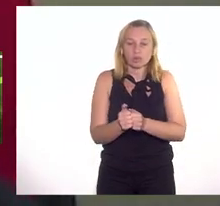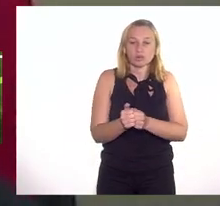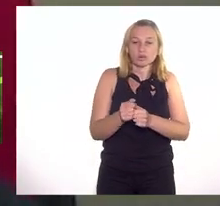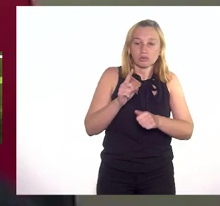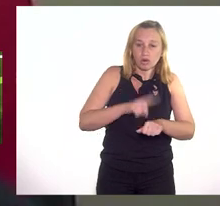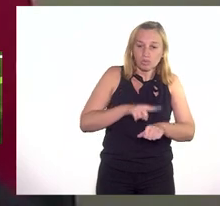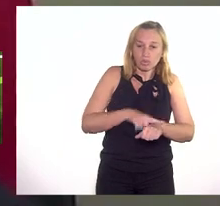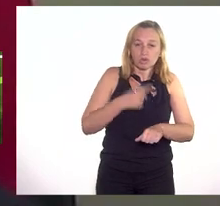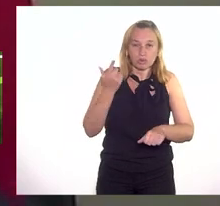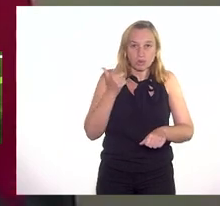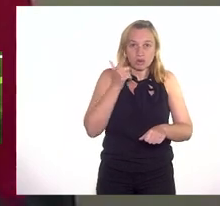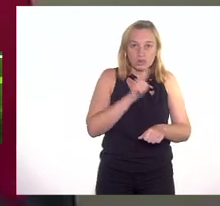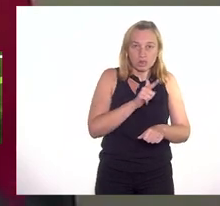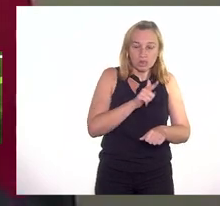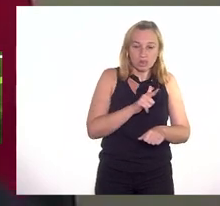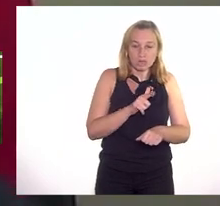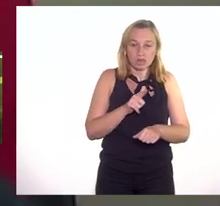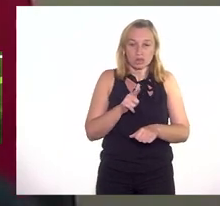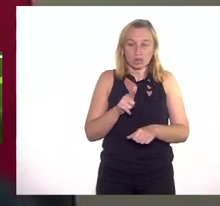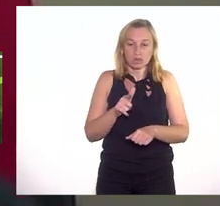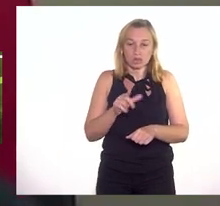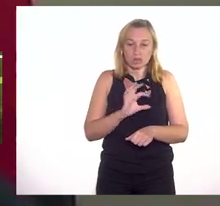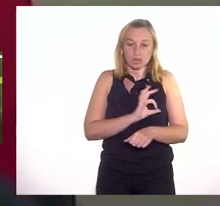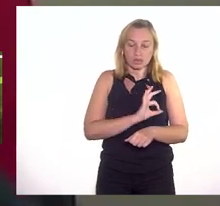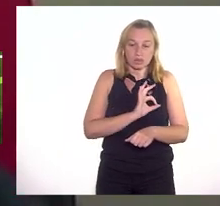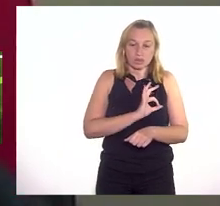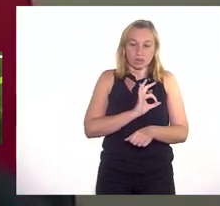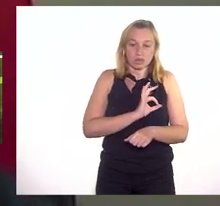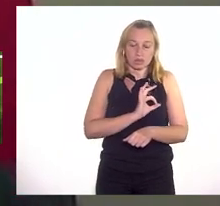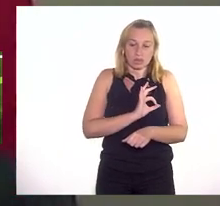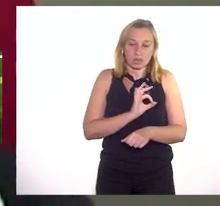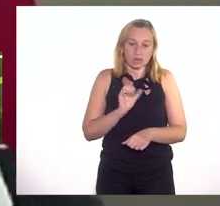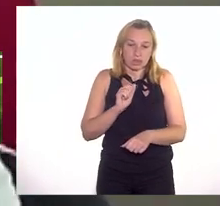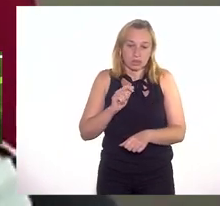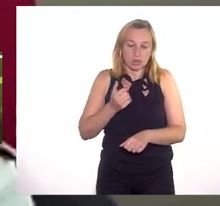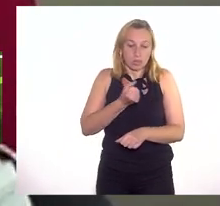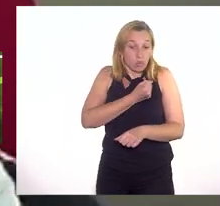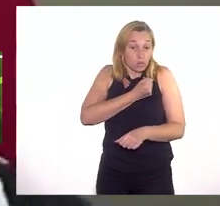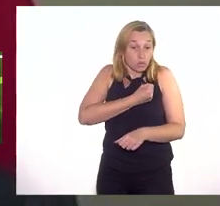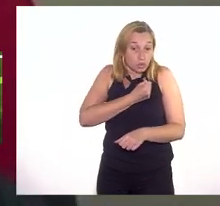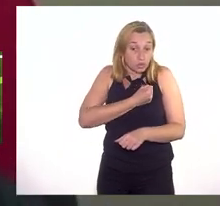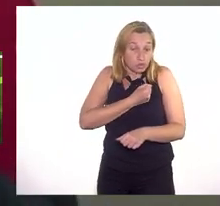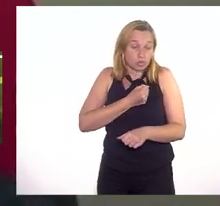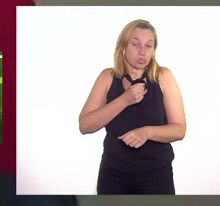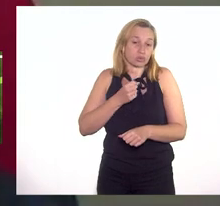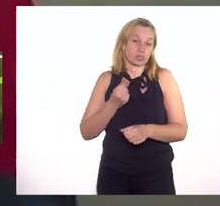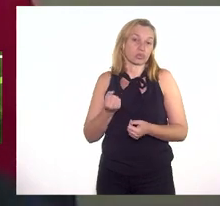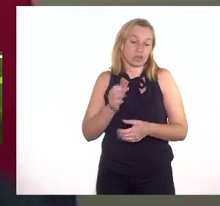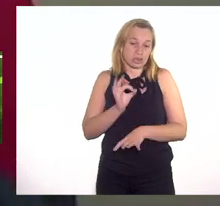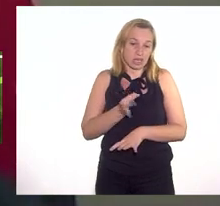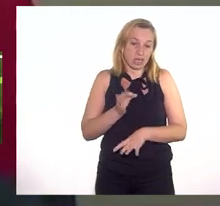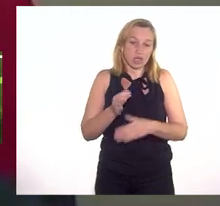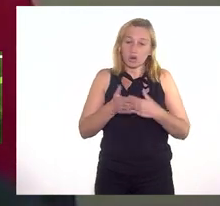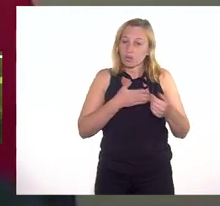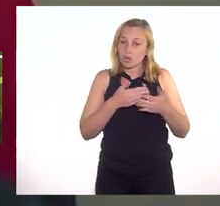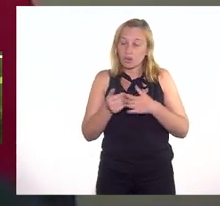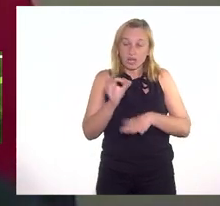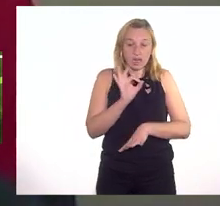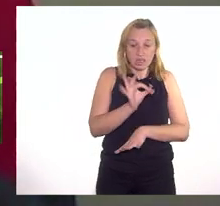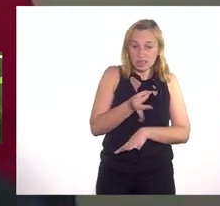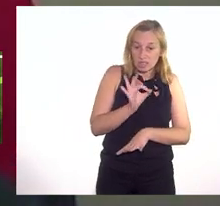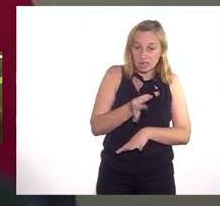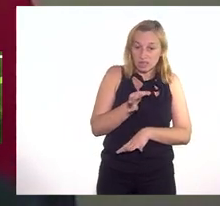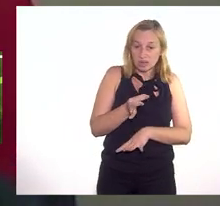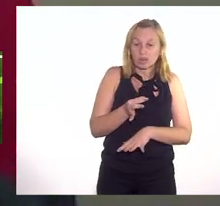momento que conseguiu ter na Polícia Civil um banco de dados. É assim, qualquer que seja hoje o fato, você